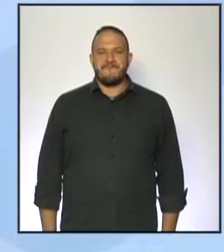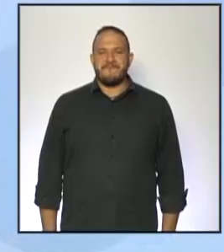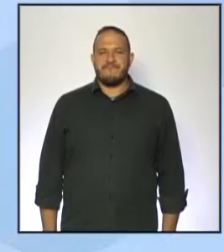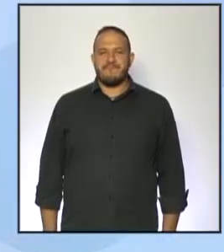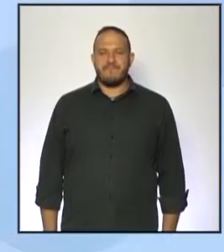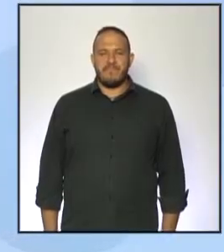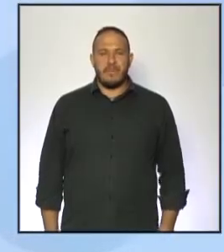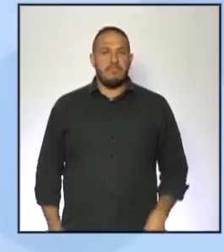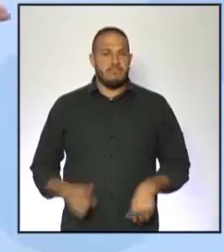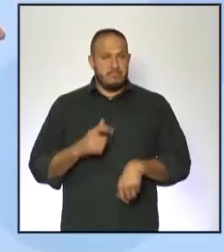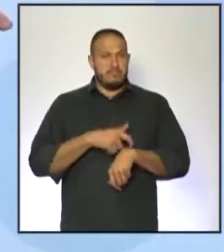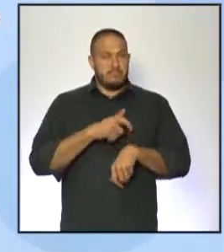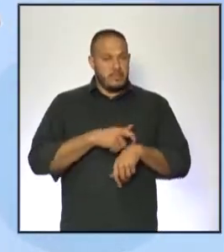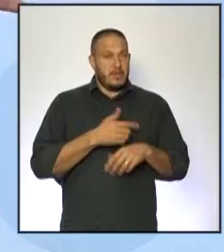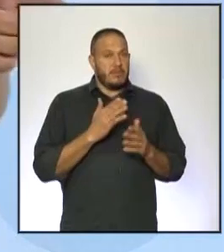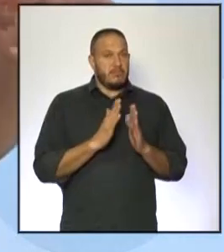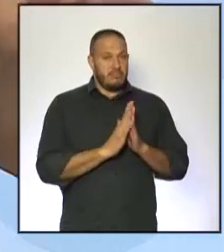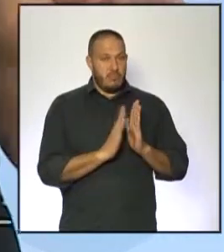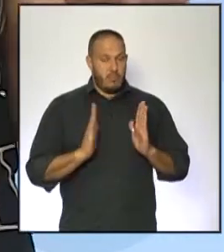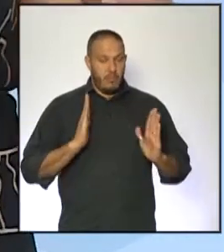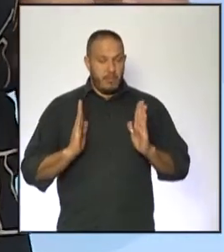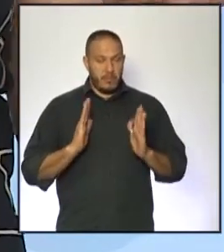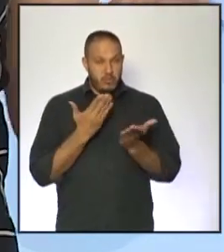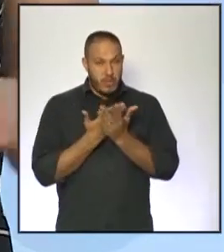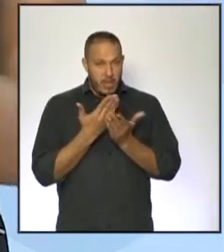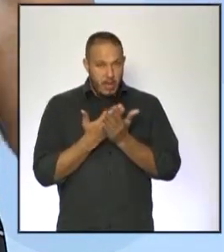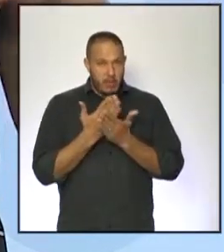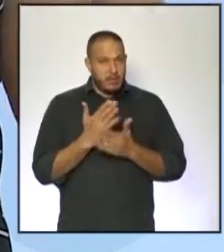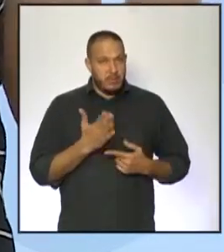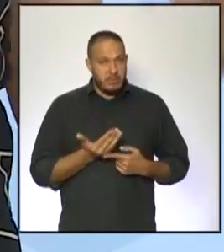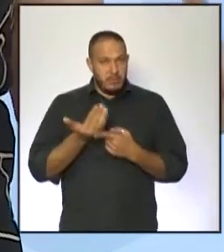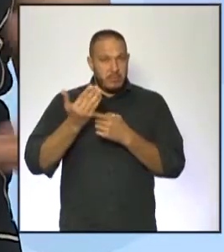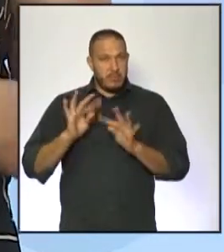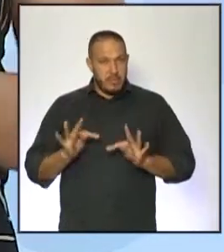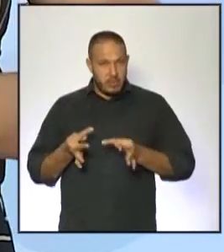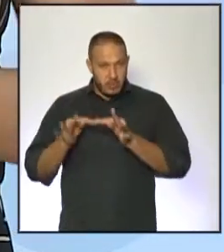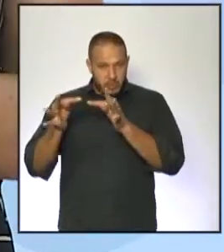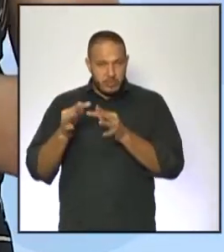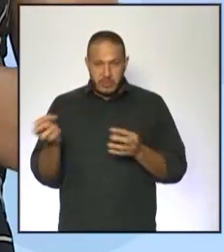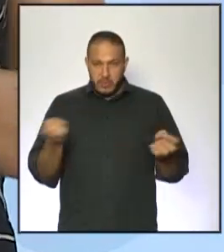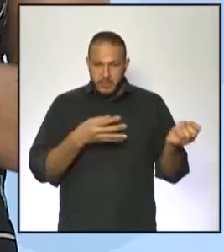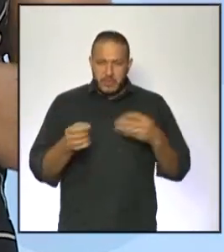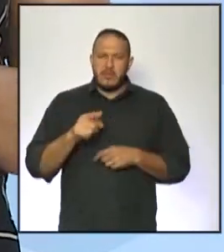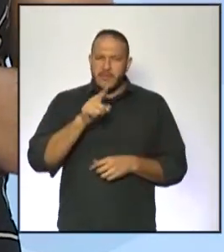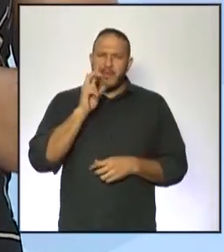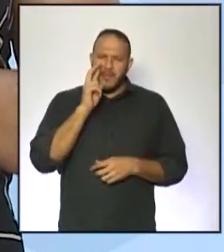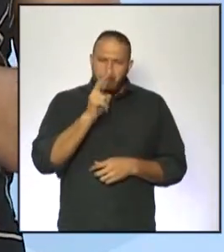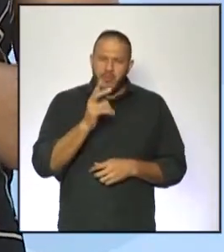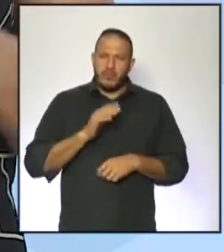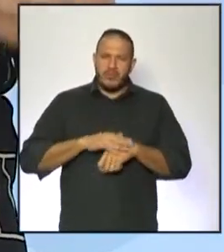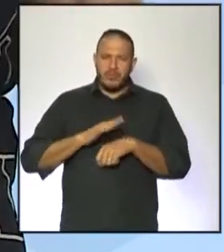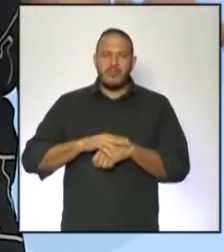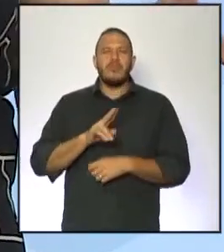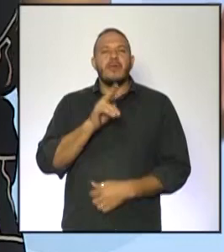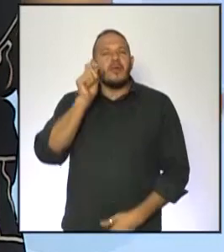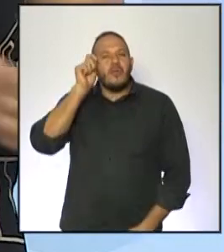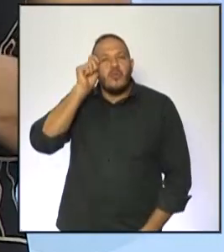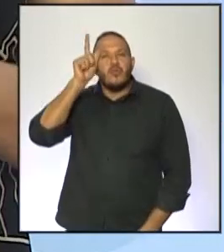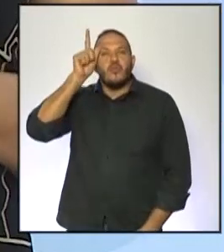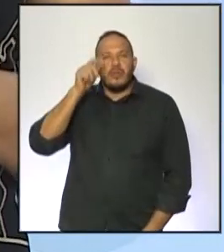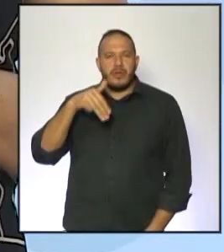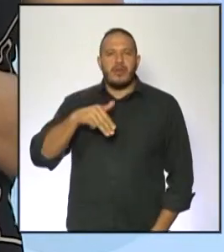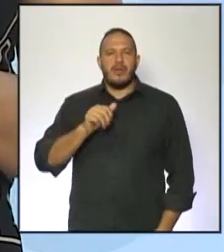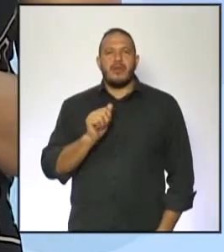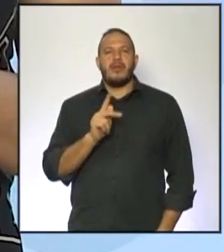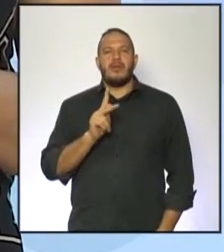Durante as nossas aulas de tecnologia e inovação, vocês vão me ouvir muito falar da cultura maker, porque ela está presente